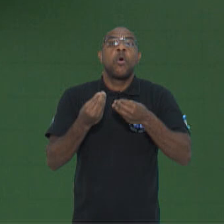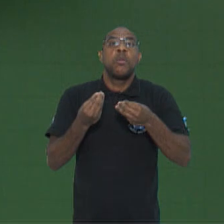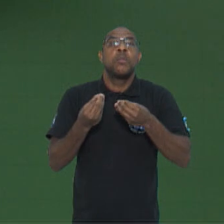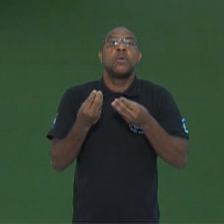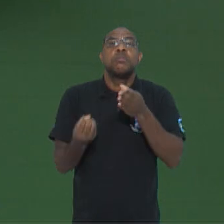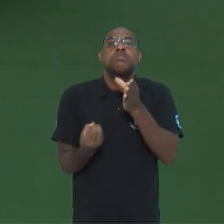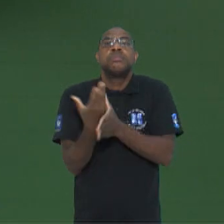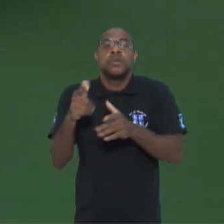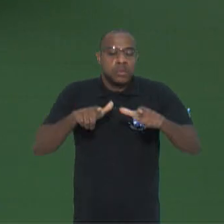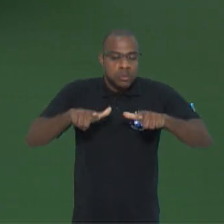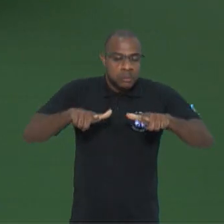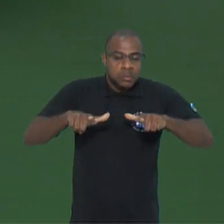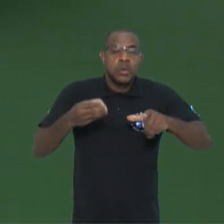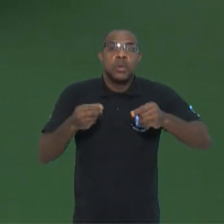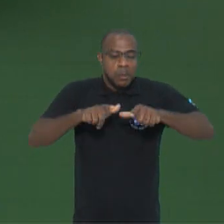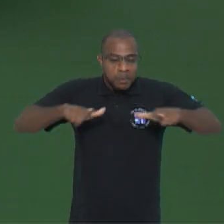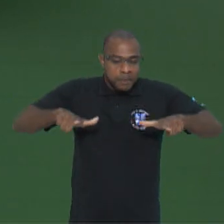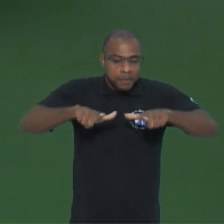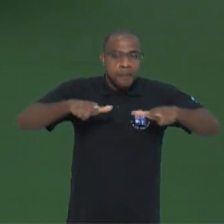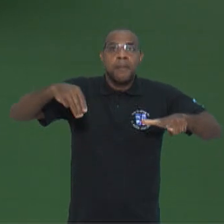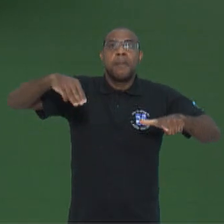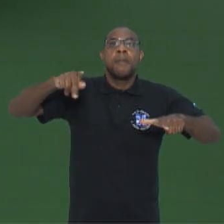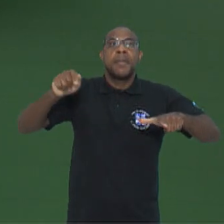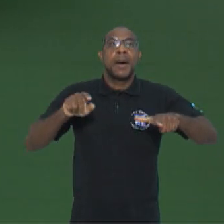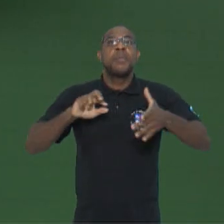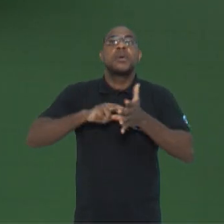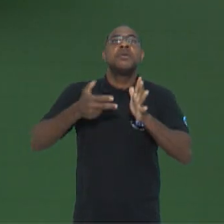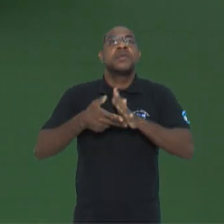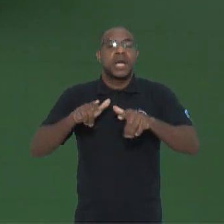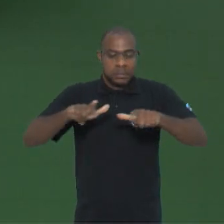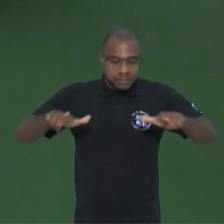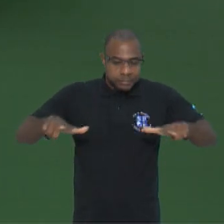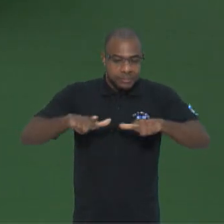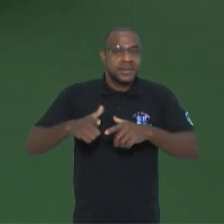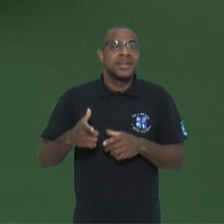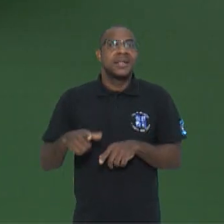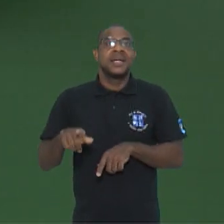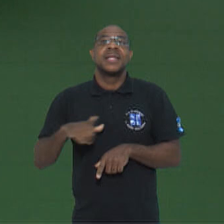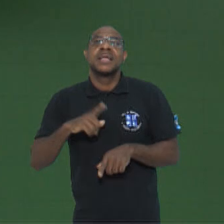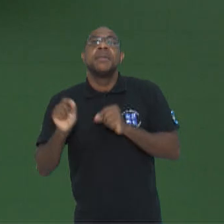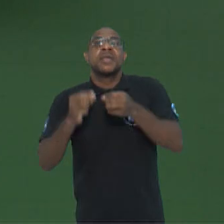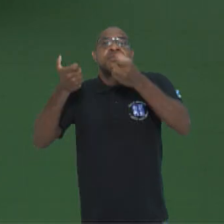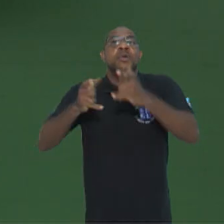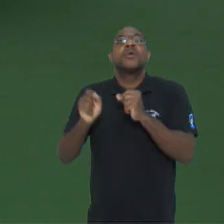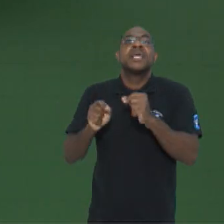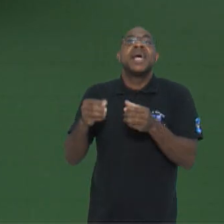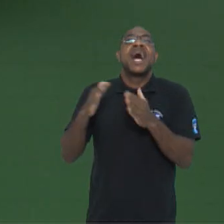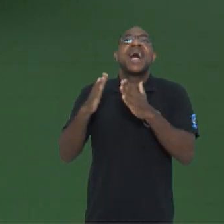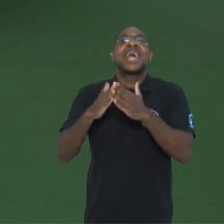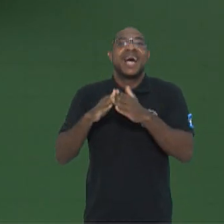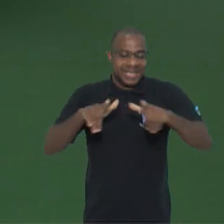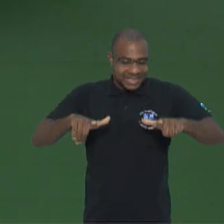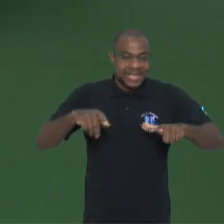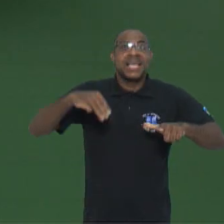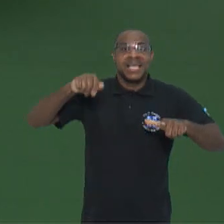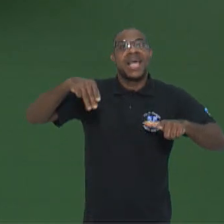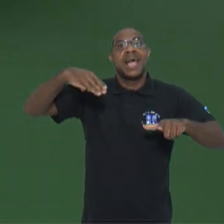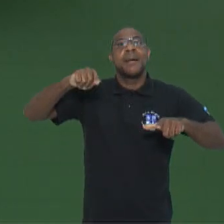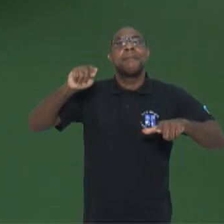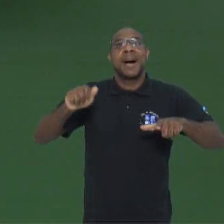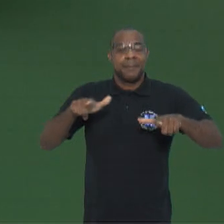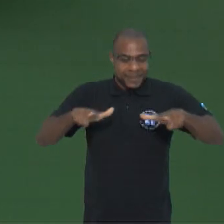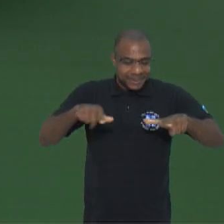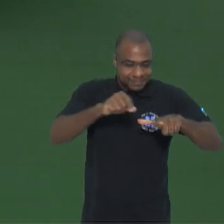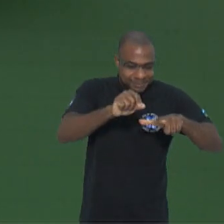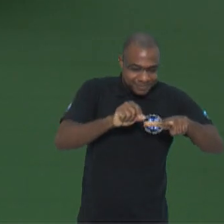a perspectiva de vista de um mapa, o que ele representa. Vimos que a planta de uma casa também é o mapa, vocês inclusive fizeram